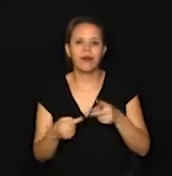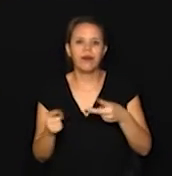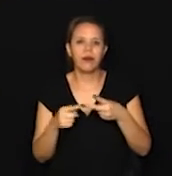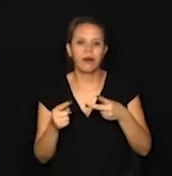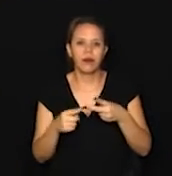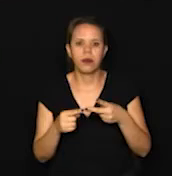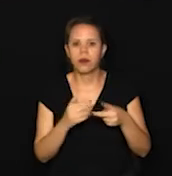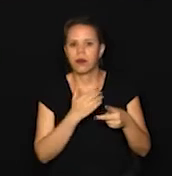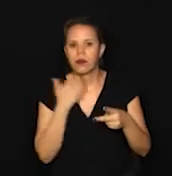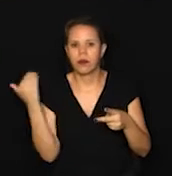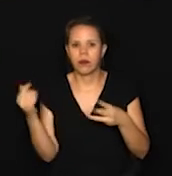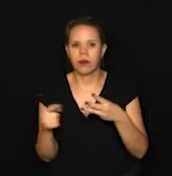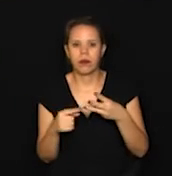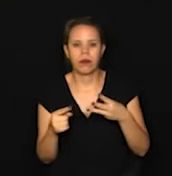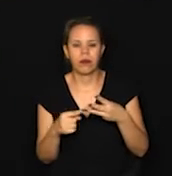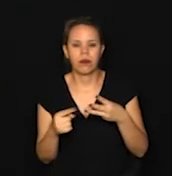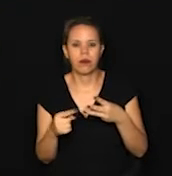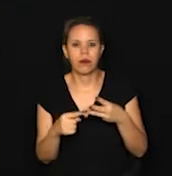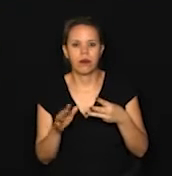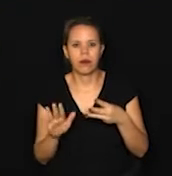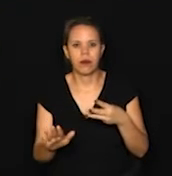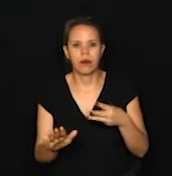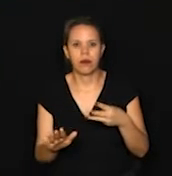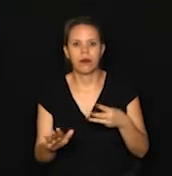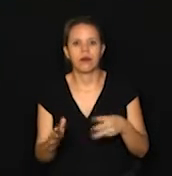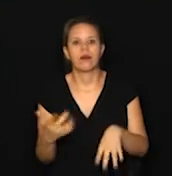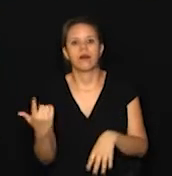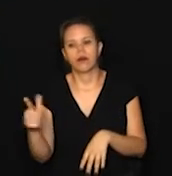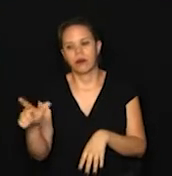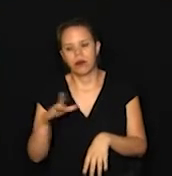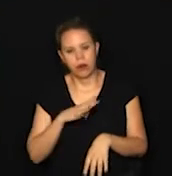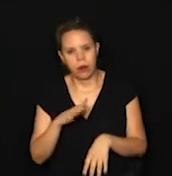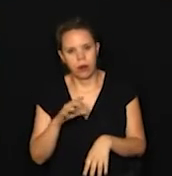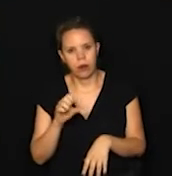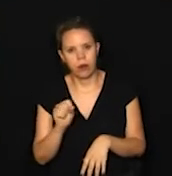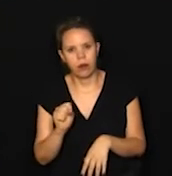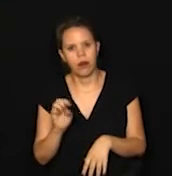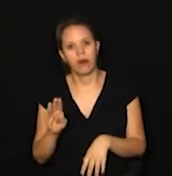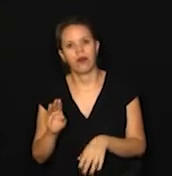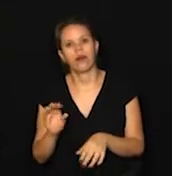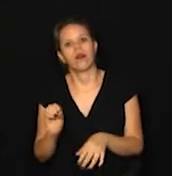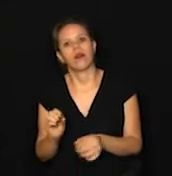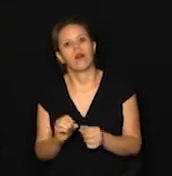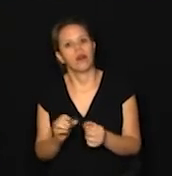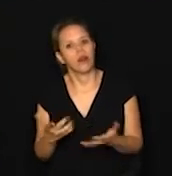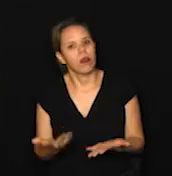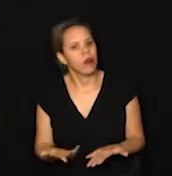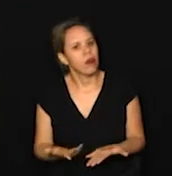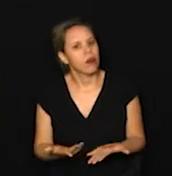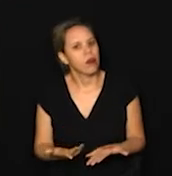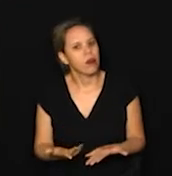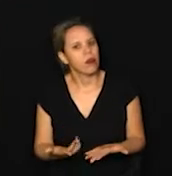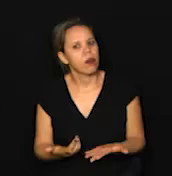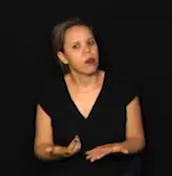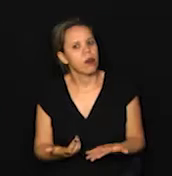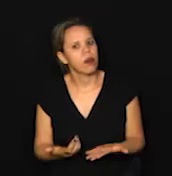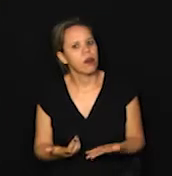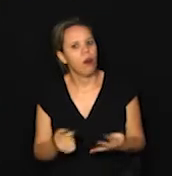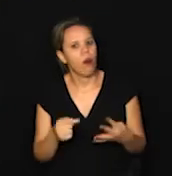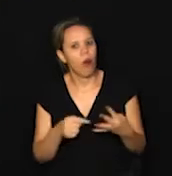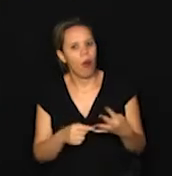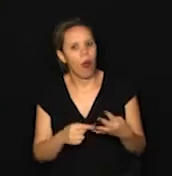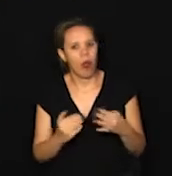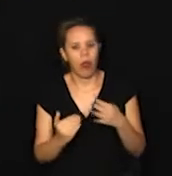no de mortes, em terceiro. E Santa Bárbara do Oeste também, Gabriel, eles têm trocado essa questão do quarto e